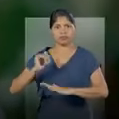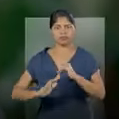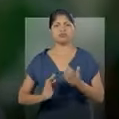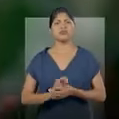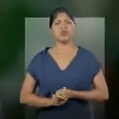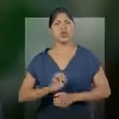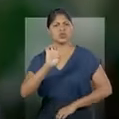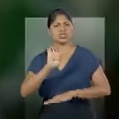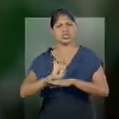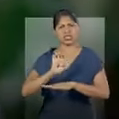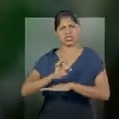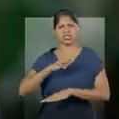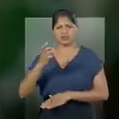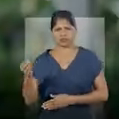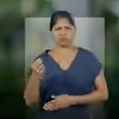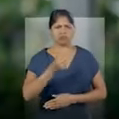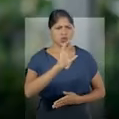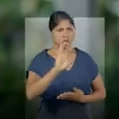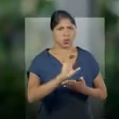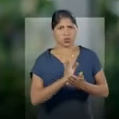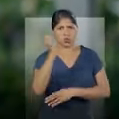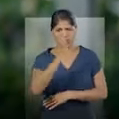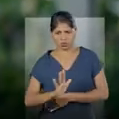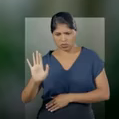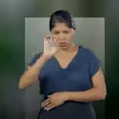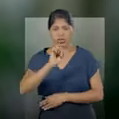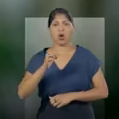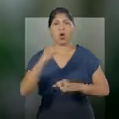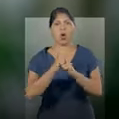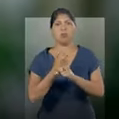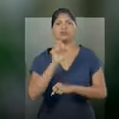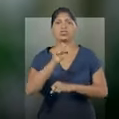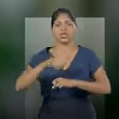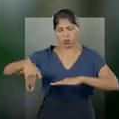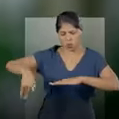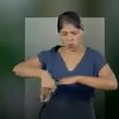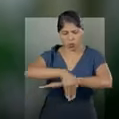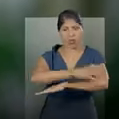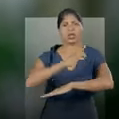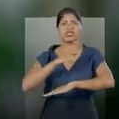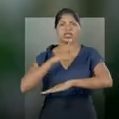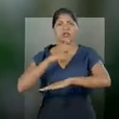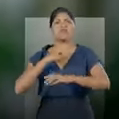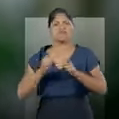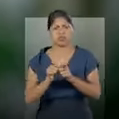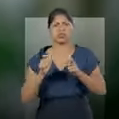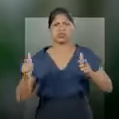a estar entre os estados que mais investem no Brasil. Em obras de pavimentação, nós fizemos o maior pacote de obras